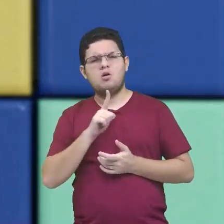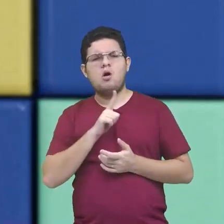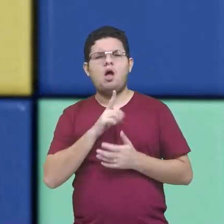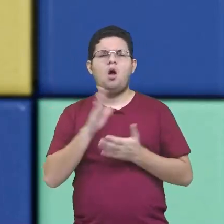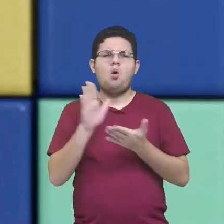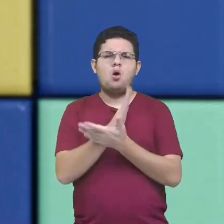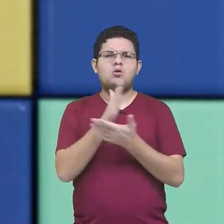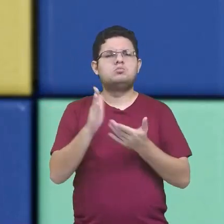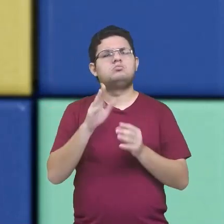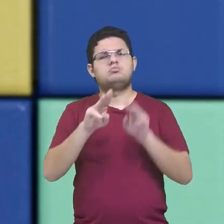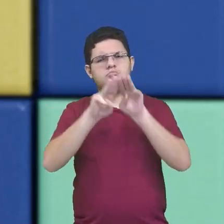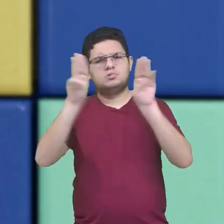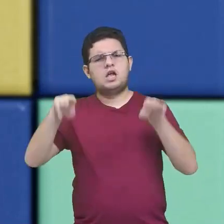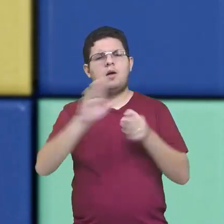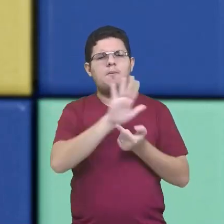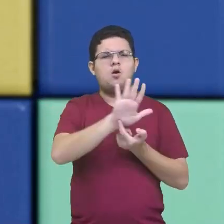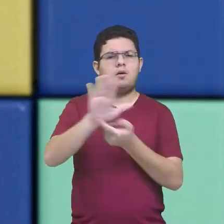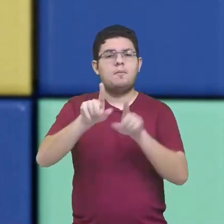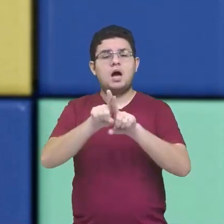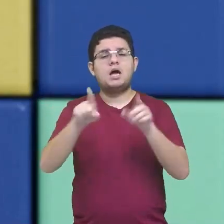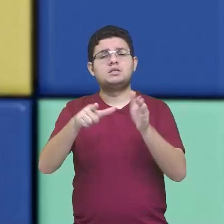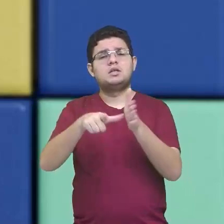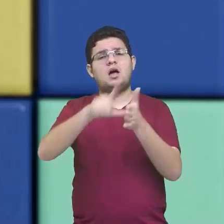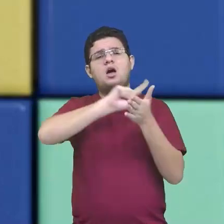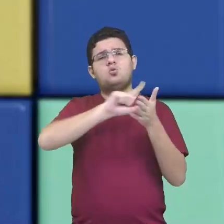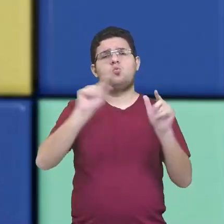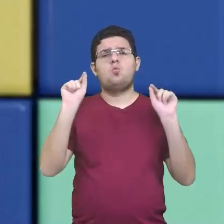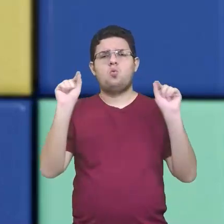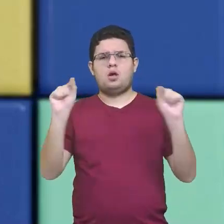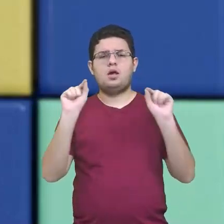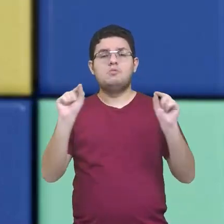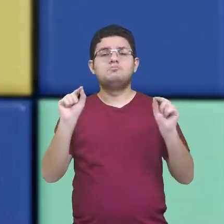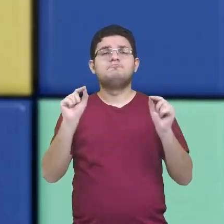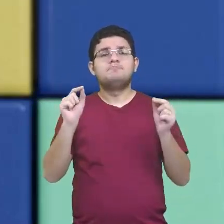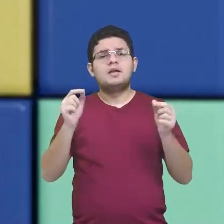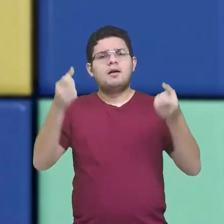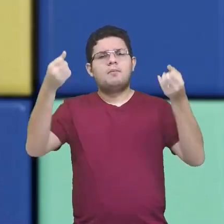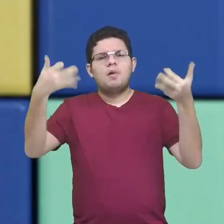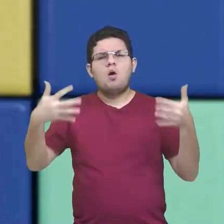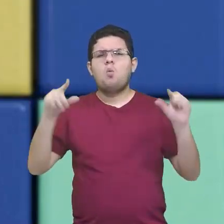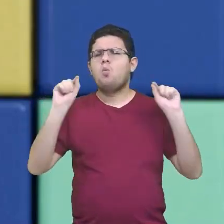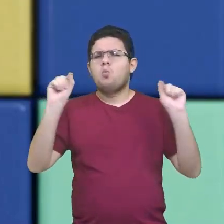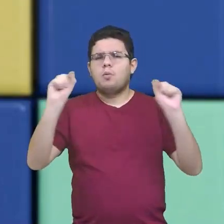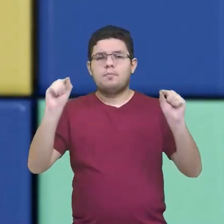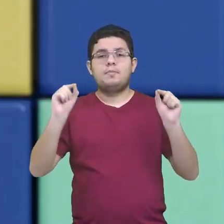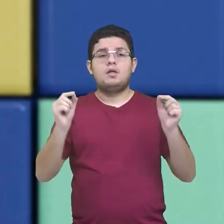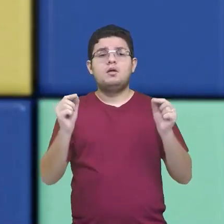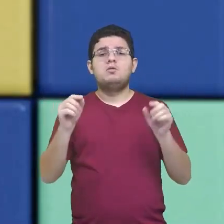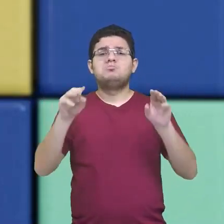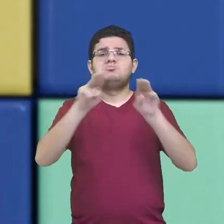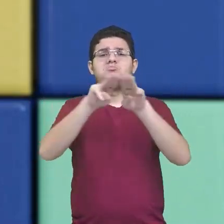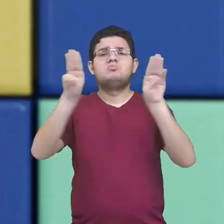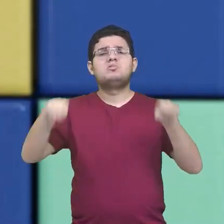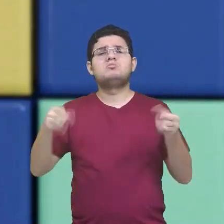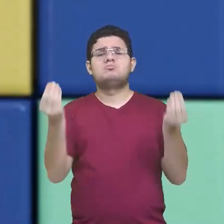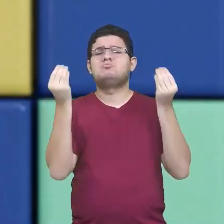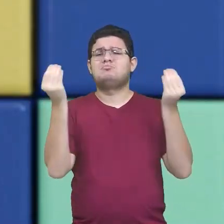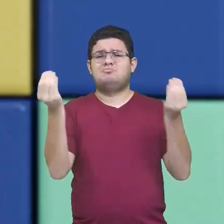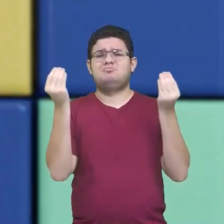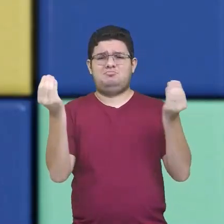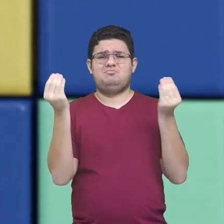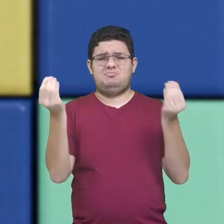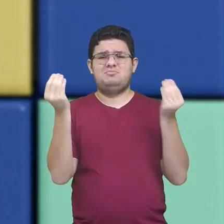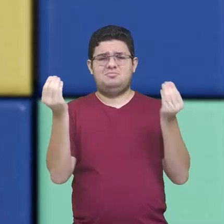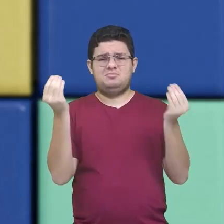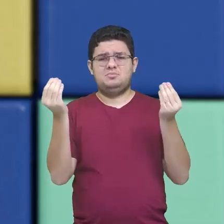dessas exposições, para quê, né? Por que existem esses museus? De acordo com a opinião de vocês aí, olha só, lanço mais